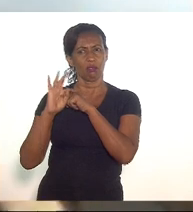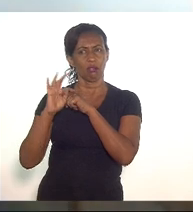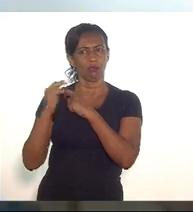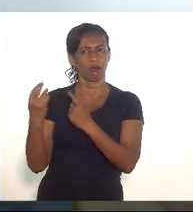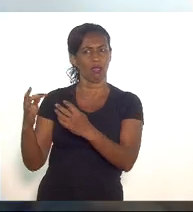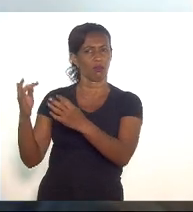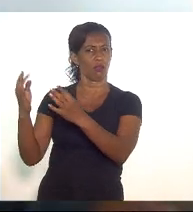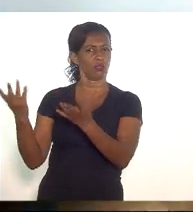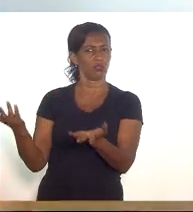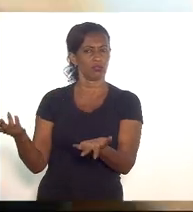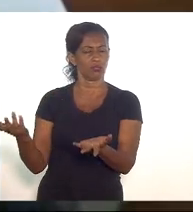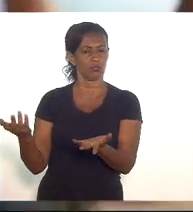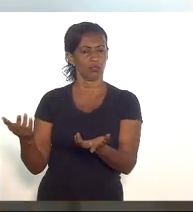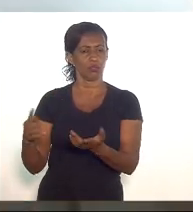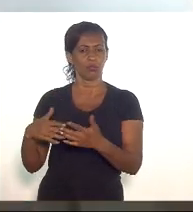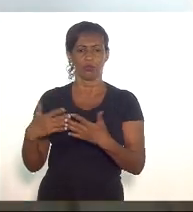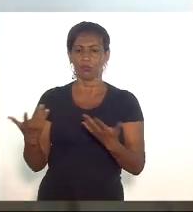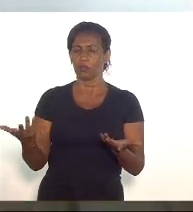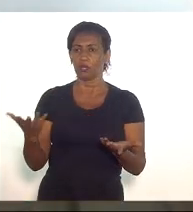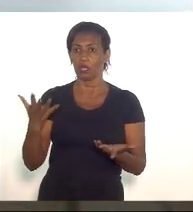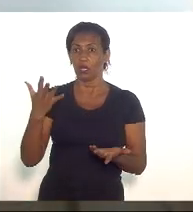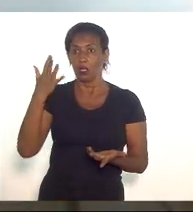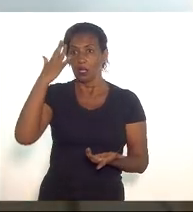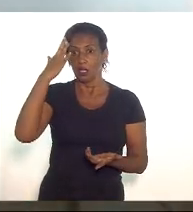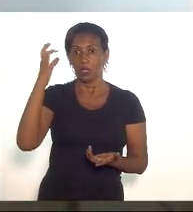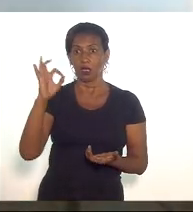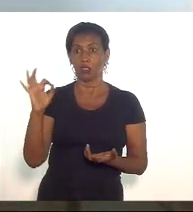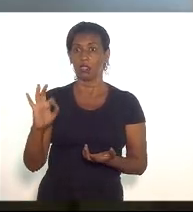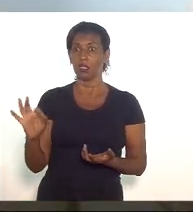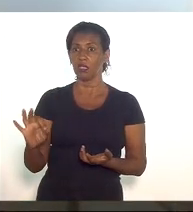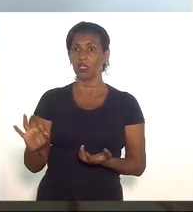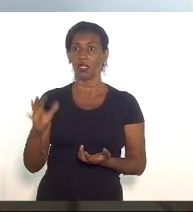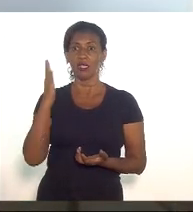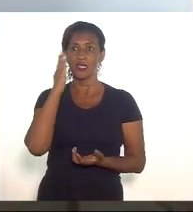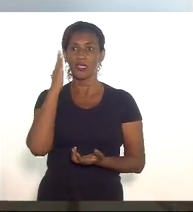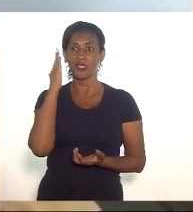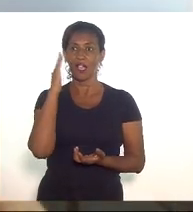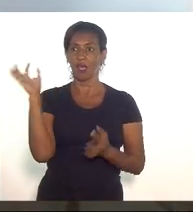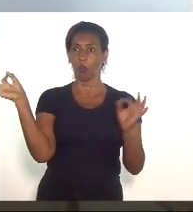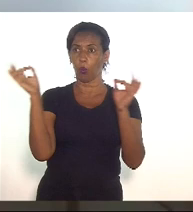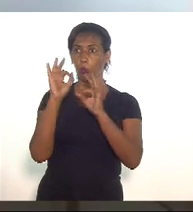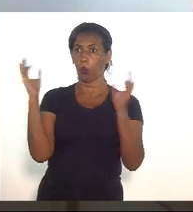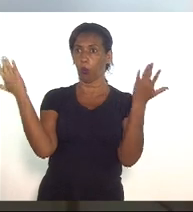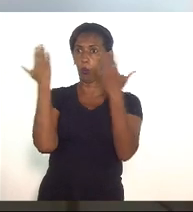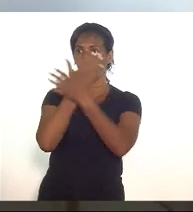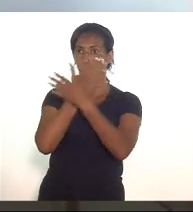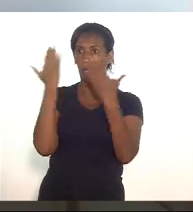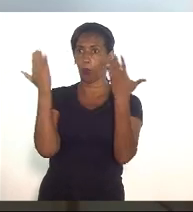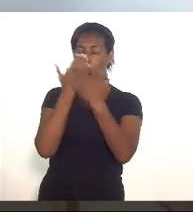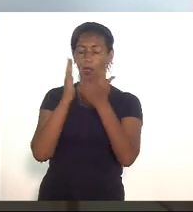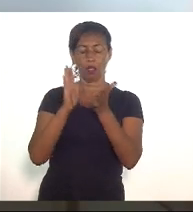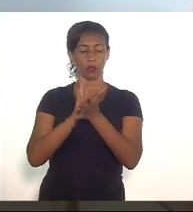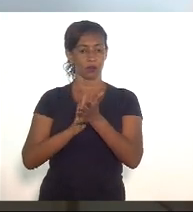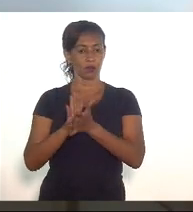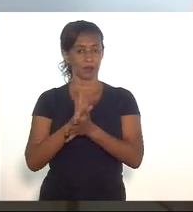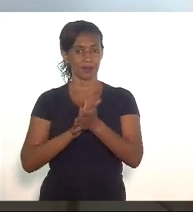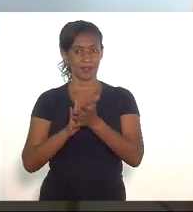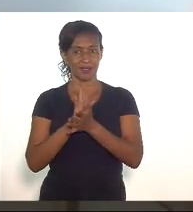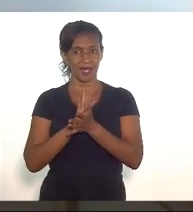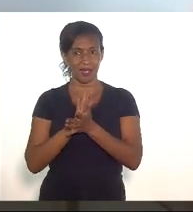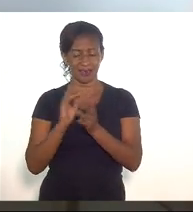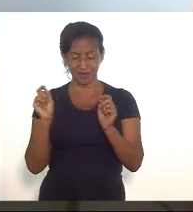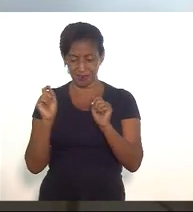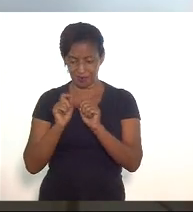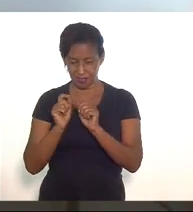tecnológico? Qual é a implicação? Ninguém sabe, ninguém viu, porque nada é feito de forma